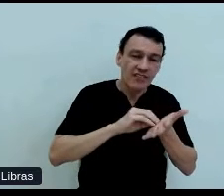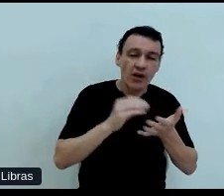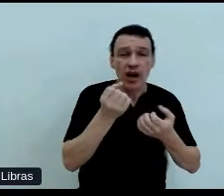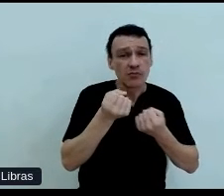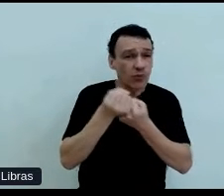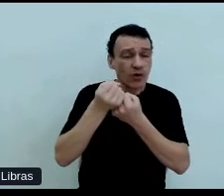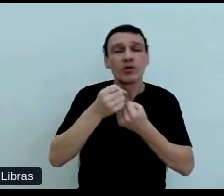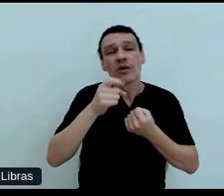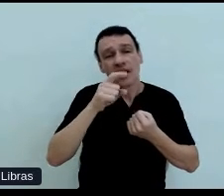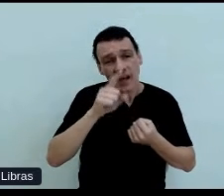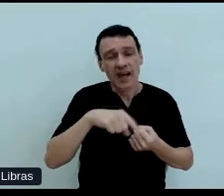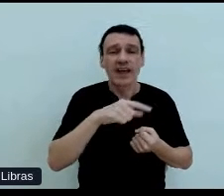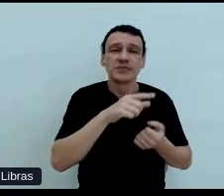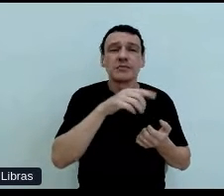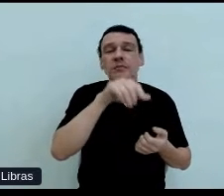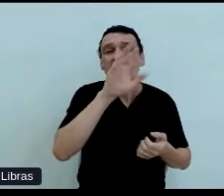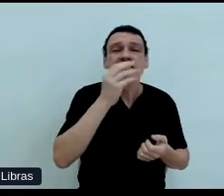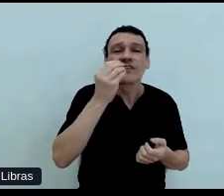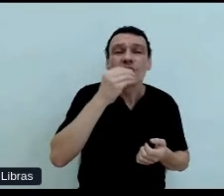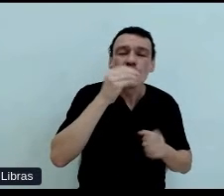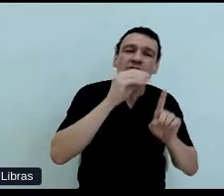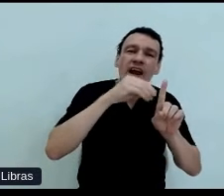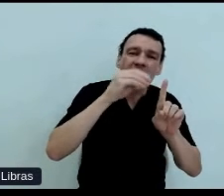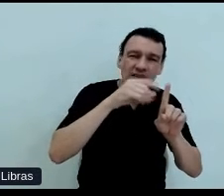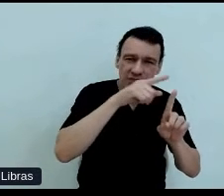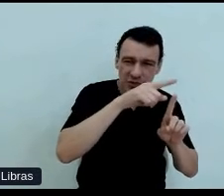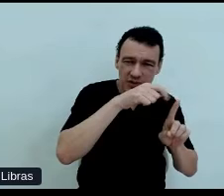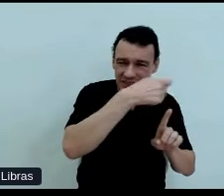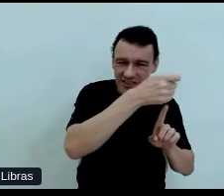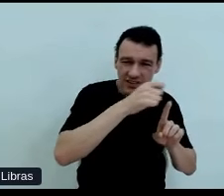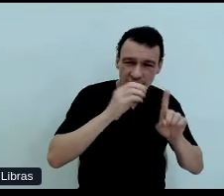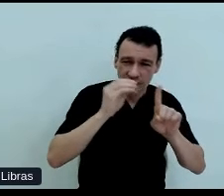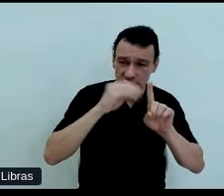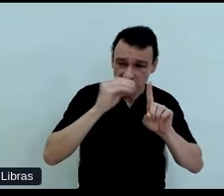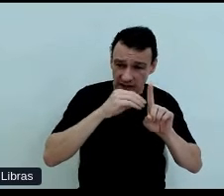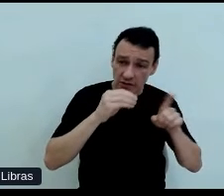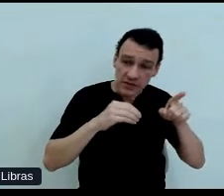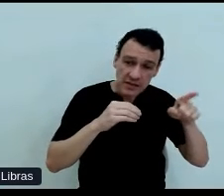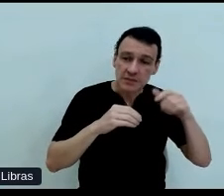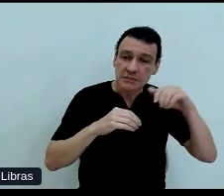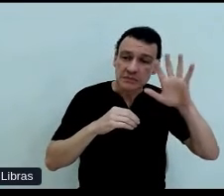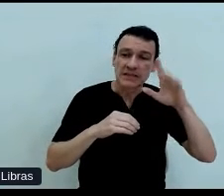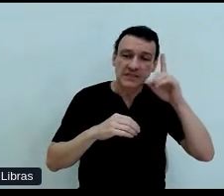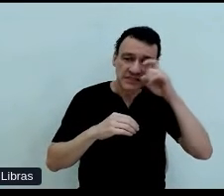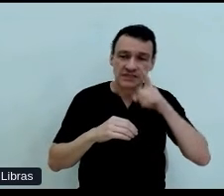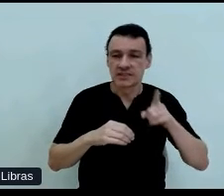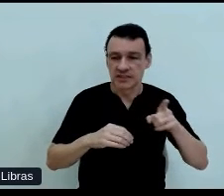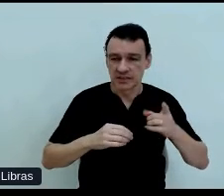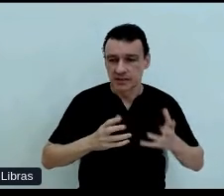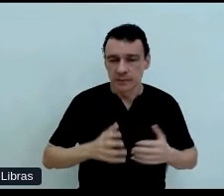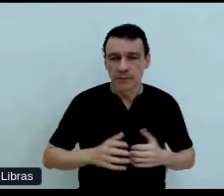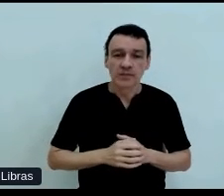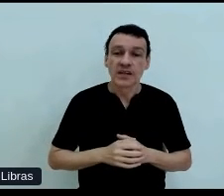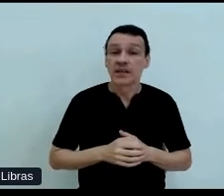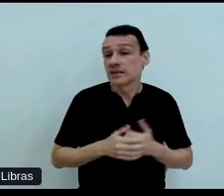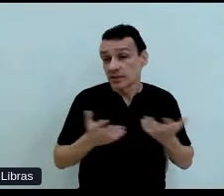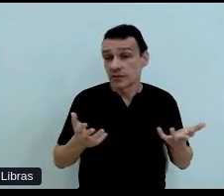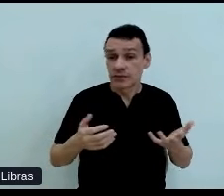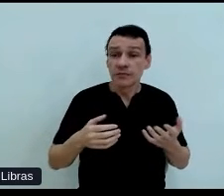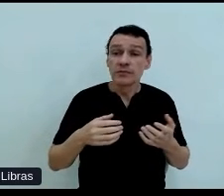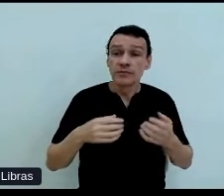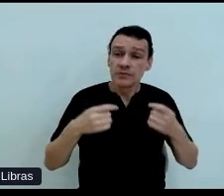que deveria ter, ou teve em falta, ou não pôde realmente aproveitar de